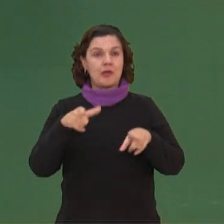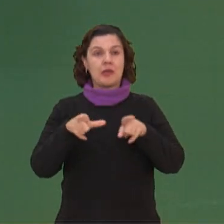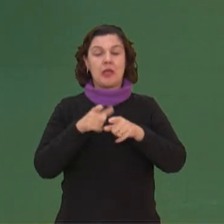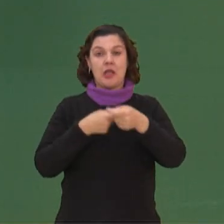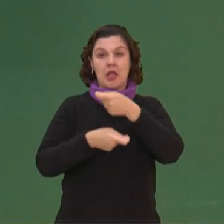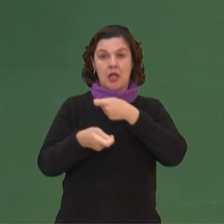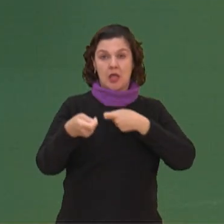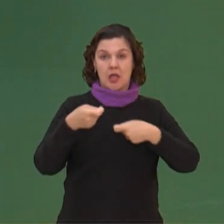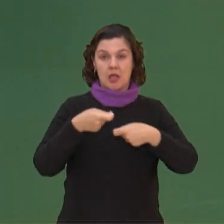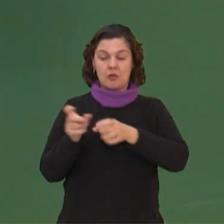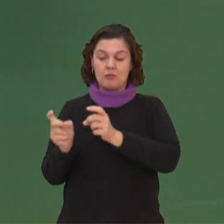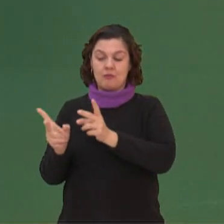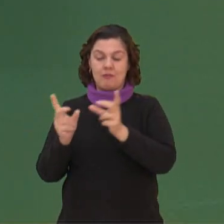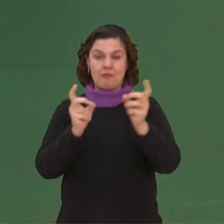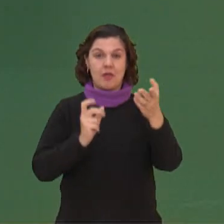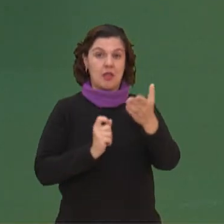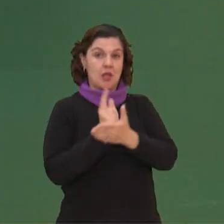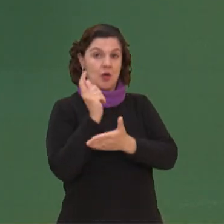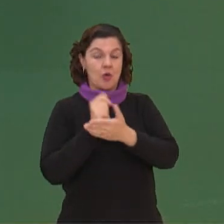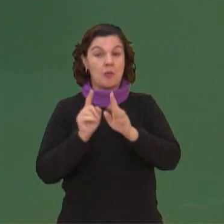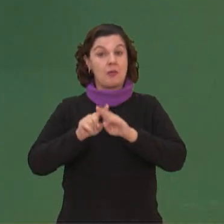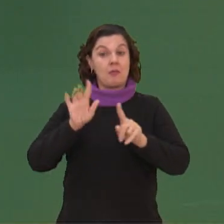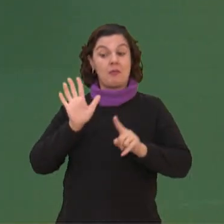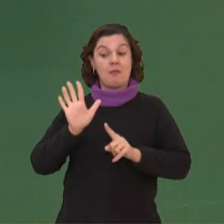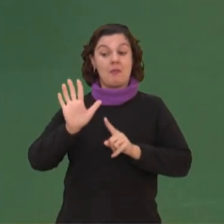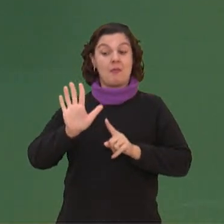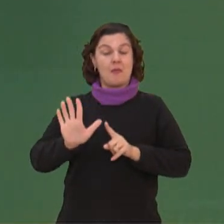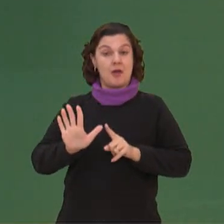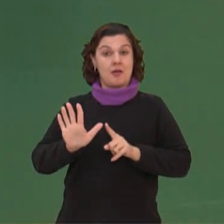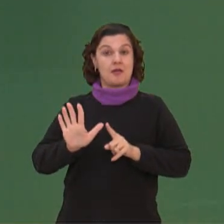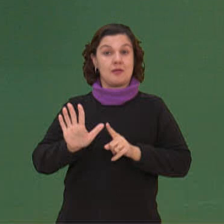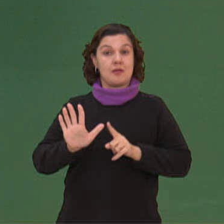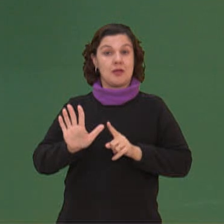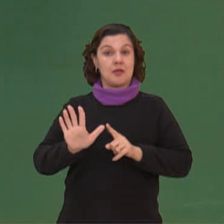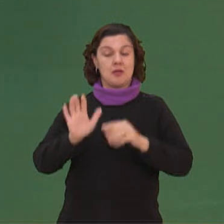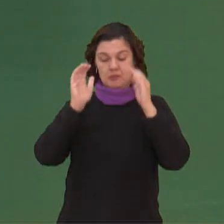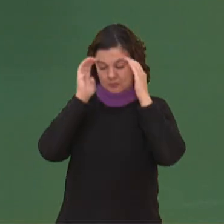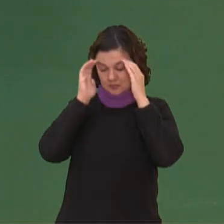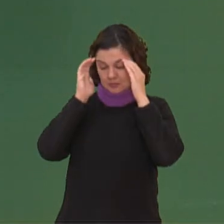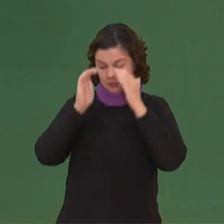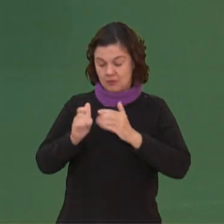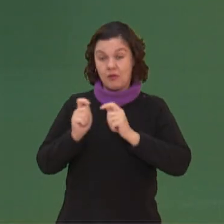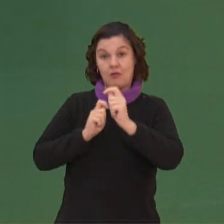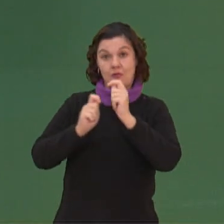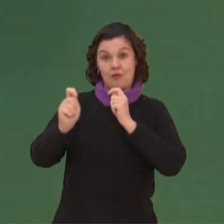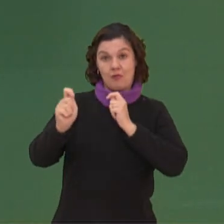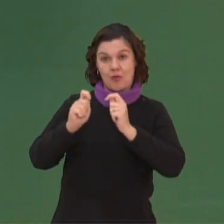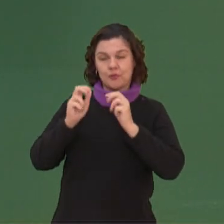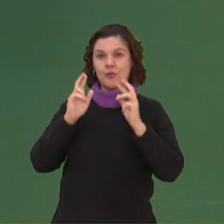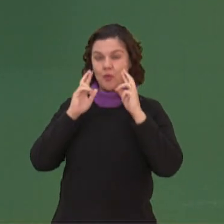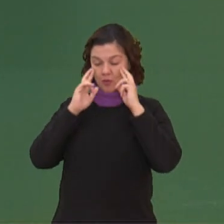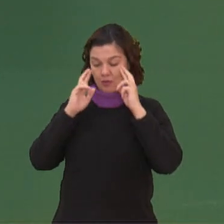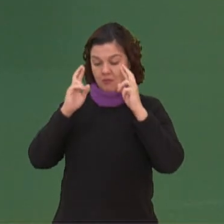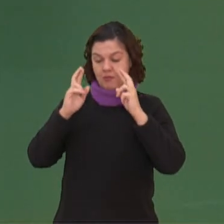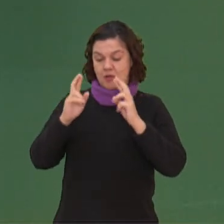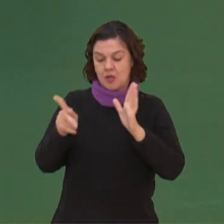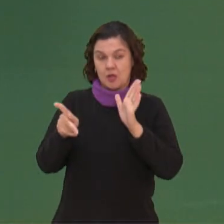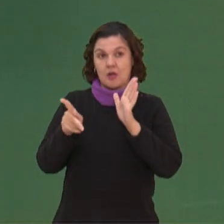e possuir economia de mercado, porém submetida ao aos controles